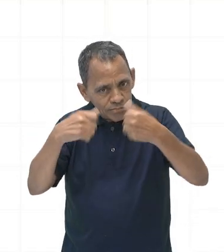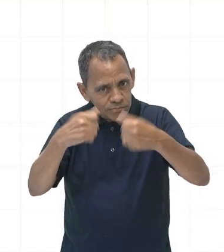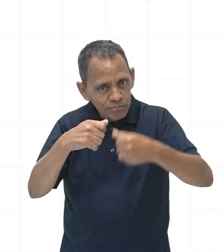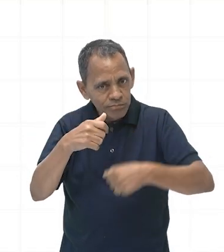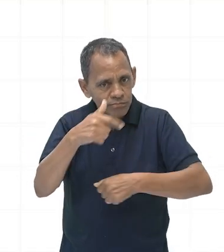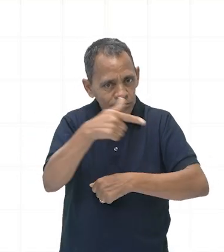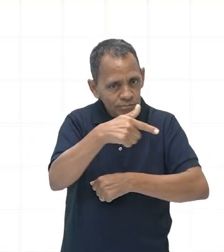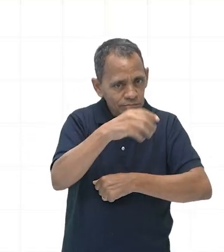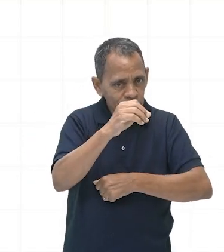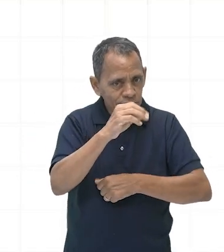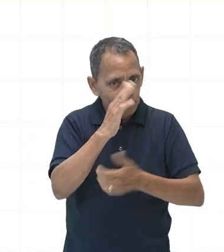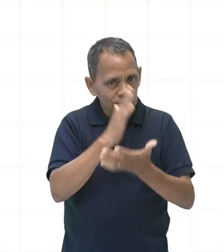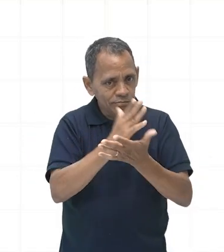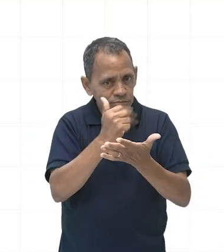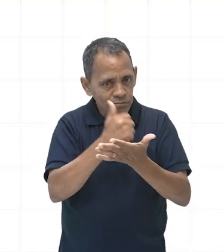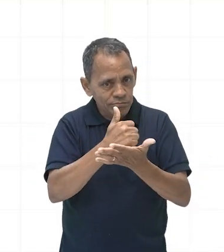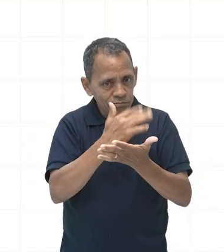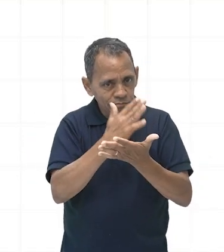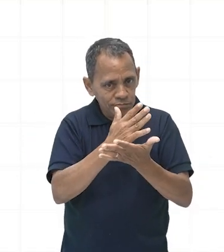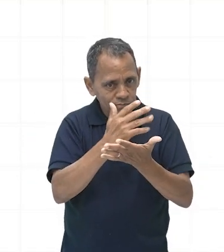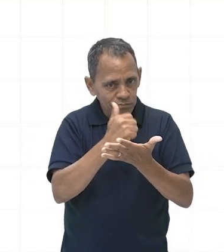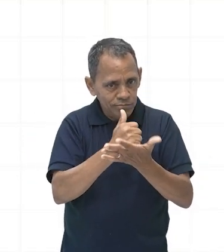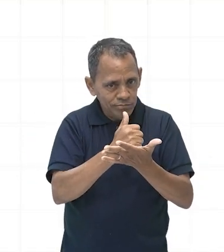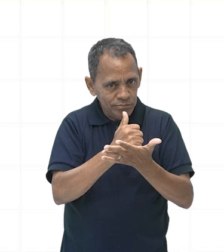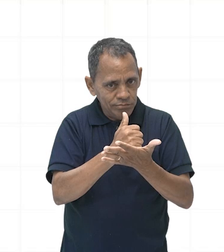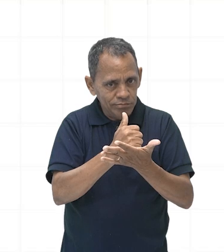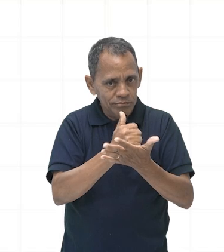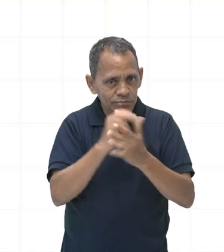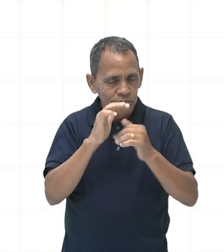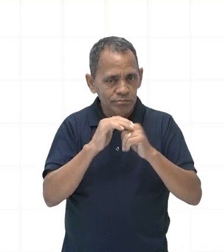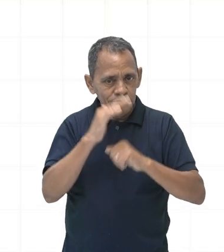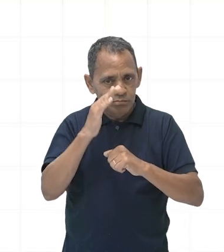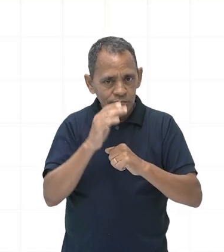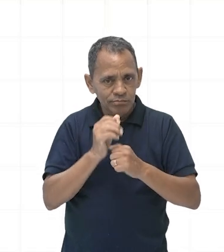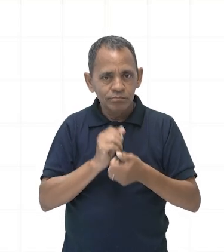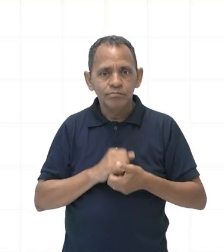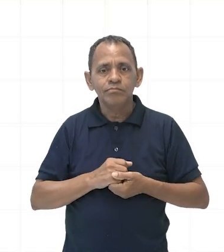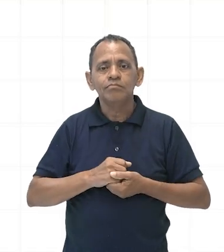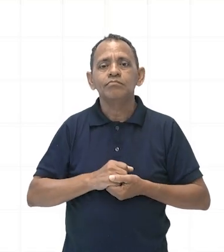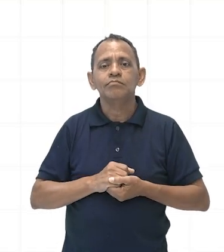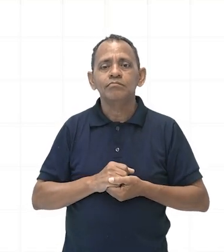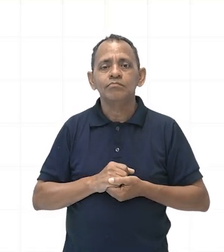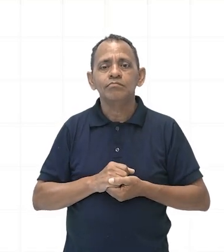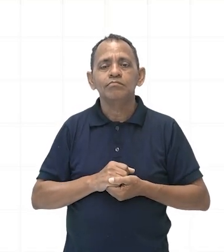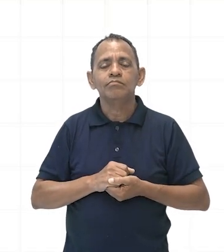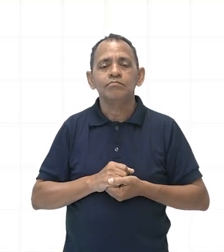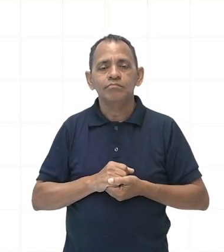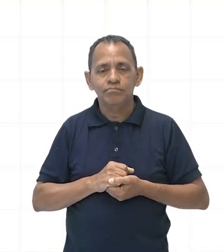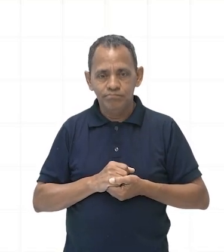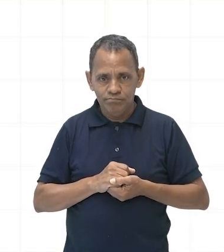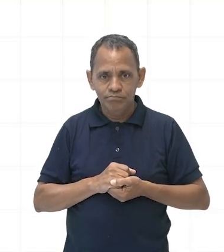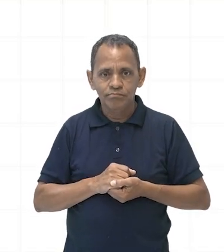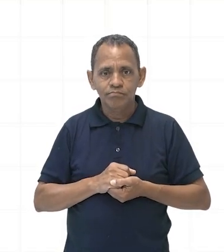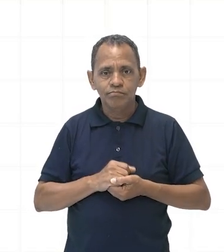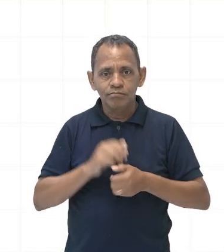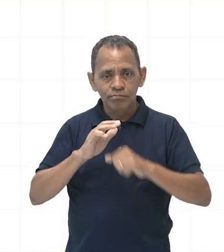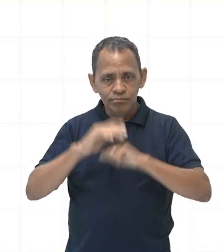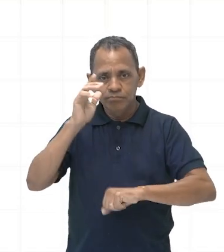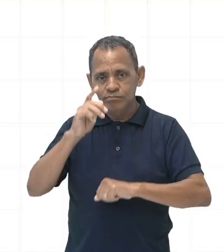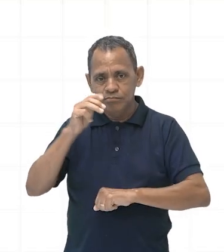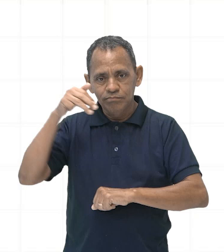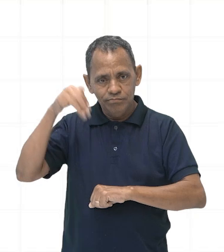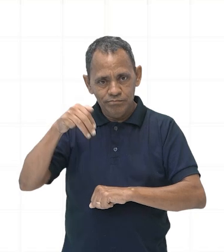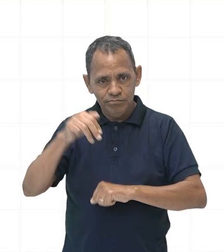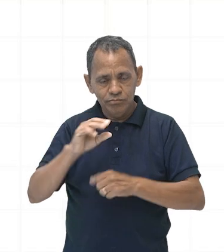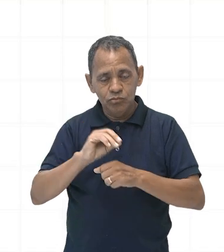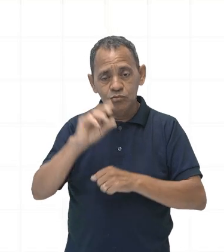70 bolos ou você precisar fazer mais bolos, você vai gastar mais minutos ou menos minutos, né? Veja